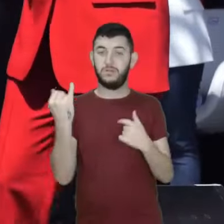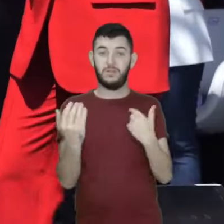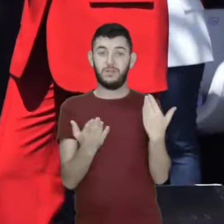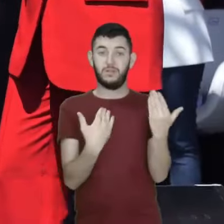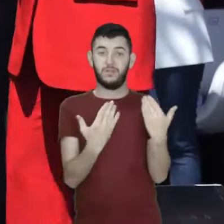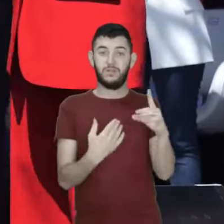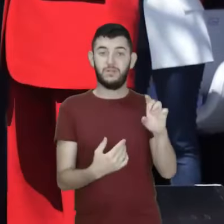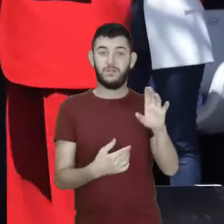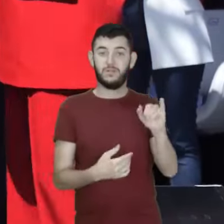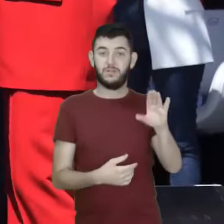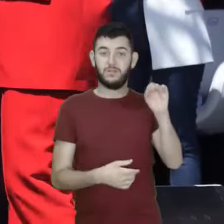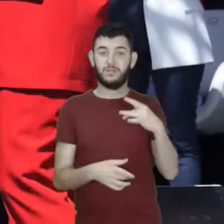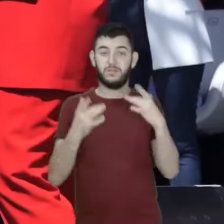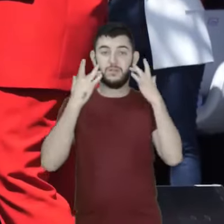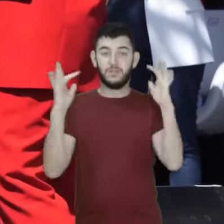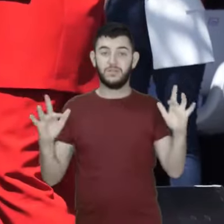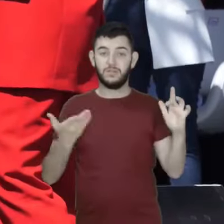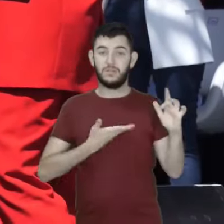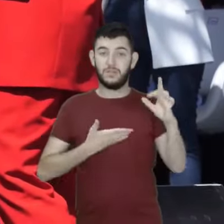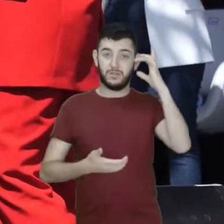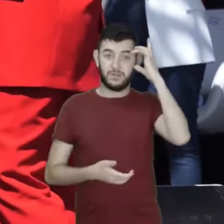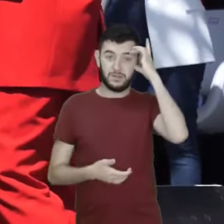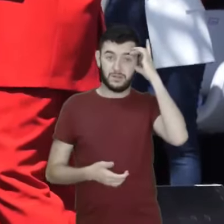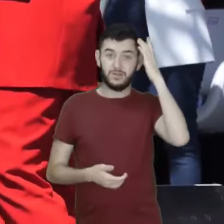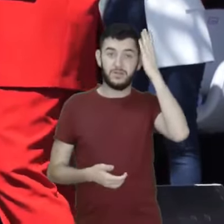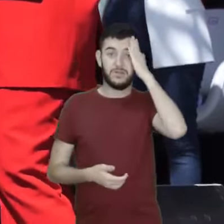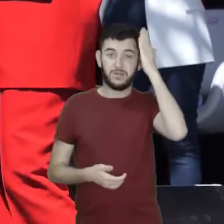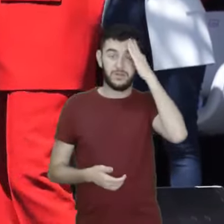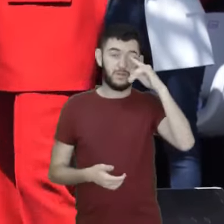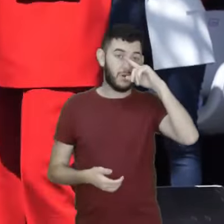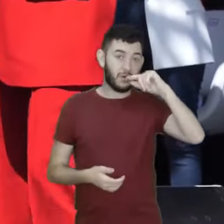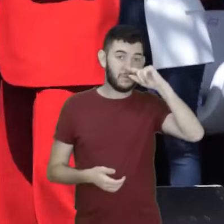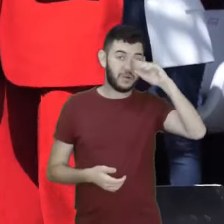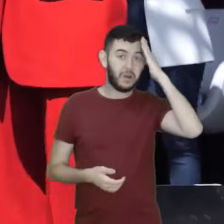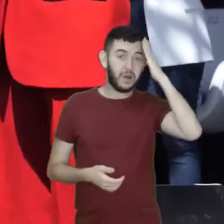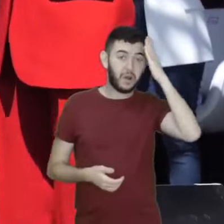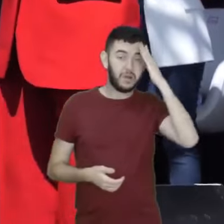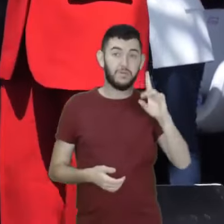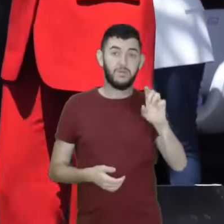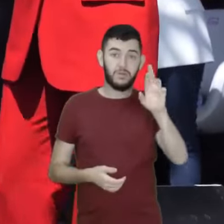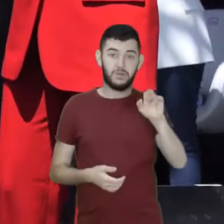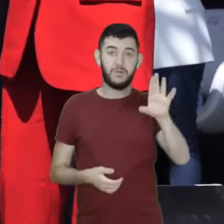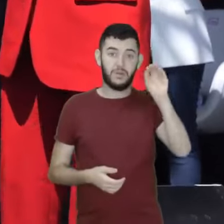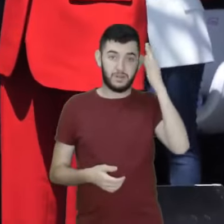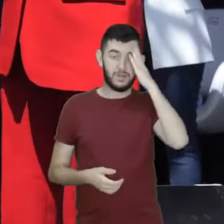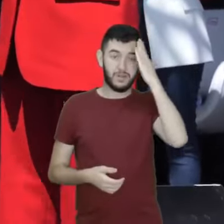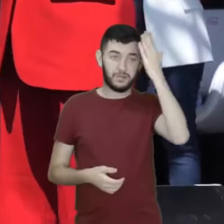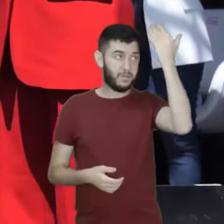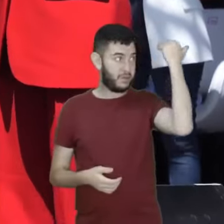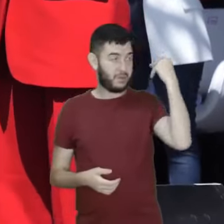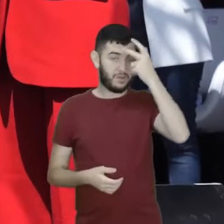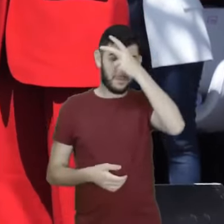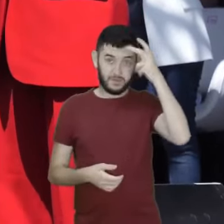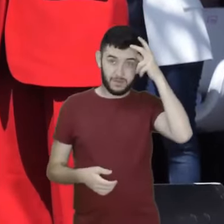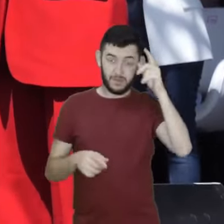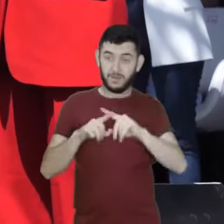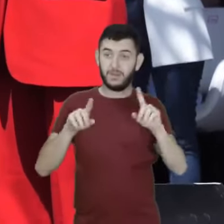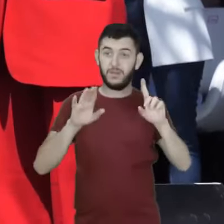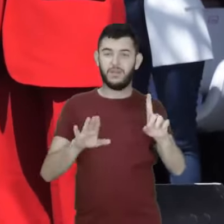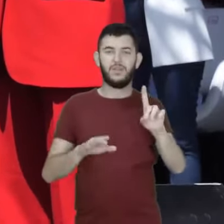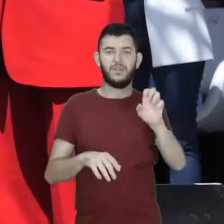Dilma sabe, não sei se o Alckmin sabe, o Dario sabe porque foi prefeito. O Dario, não é possível,